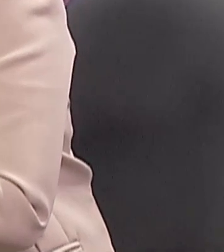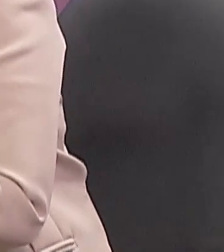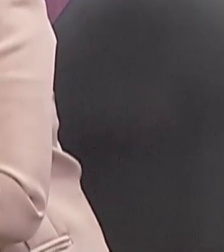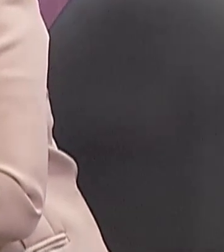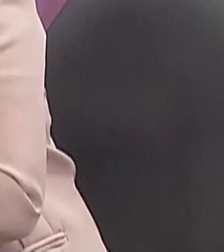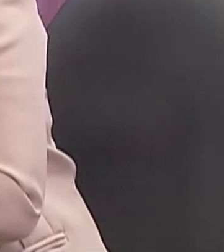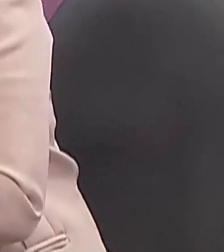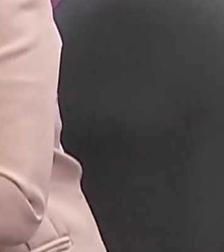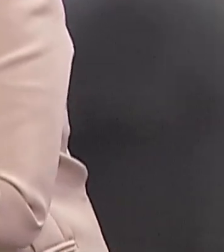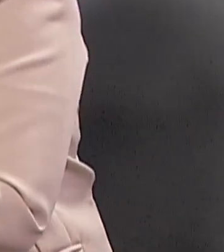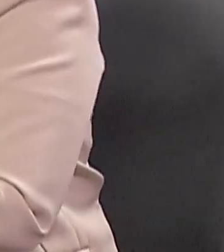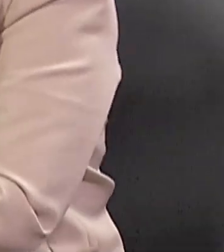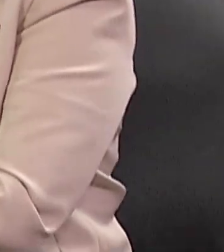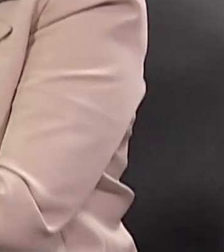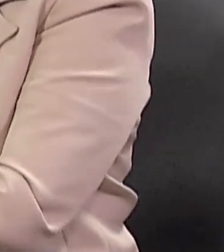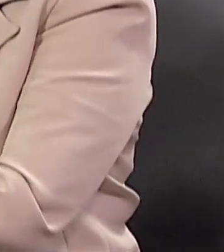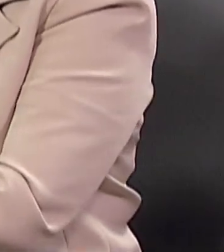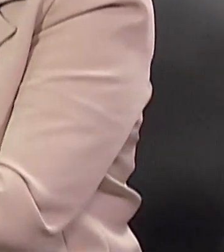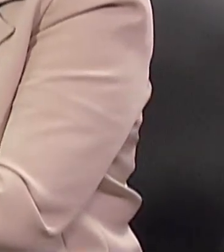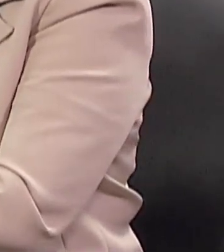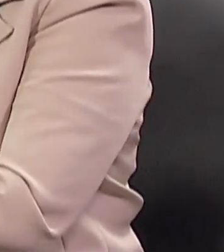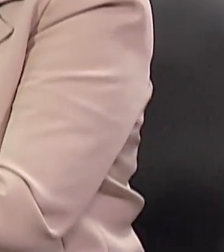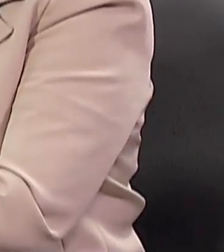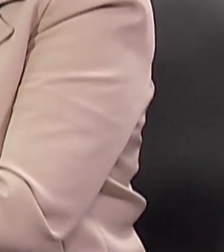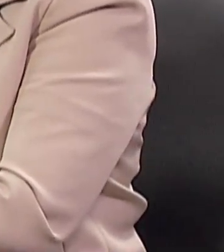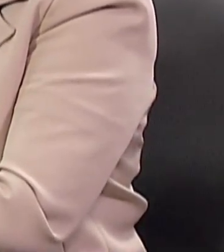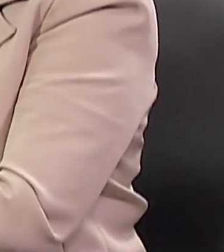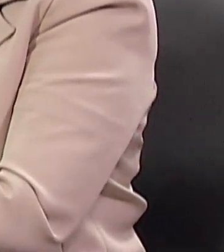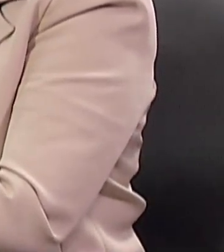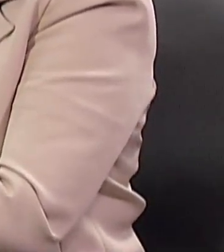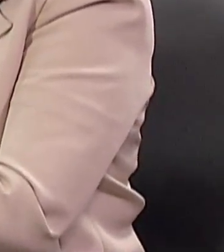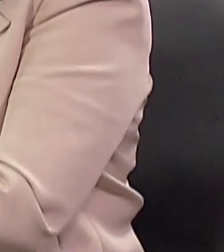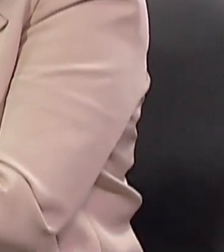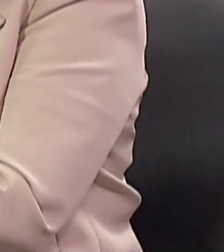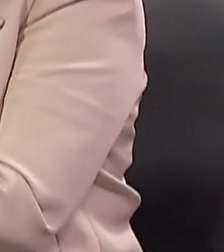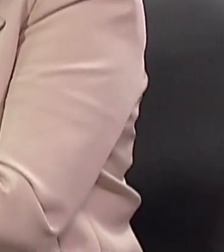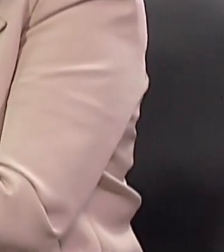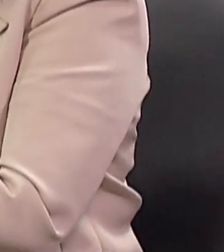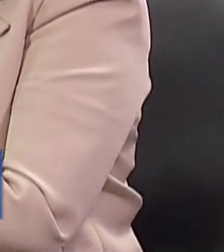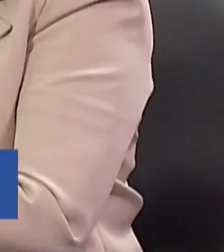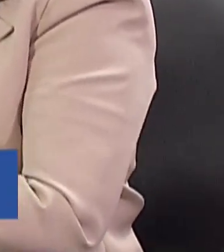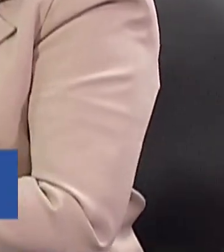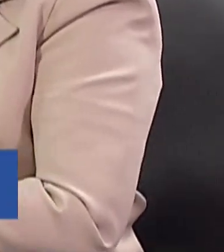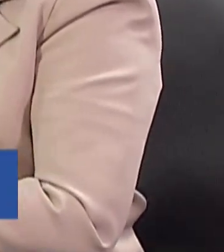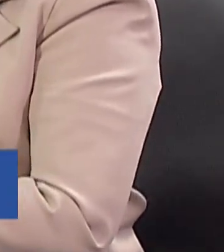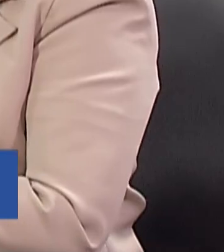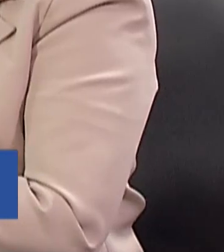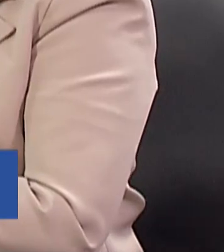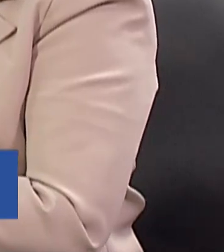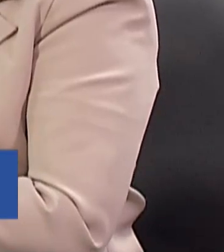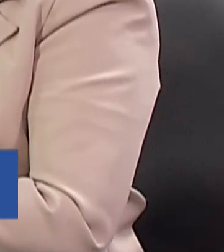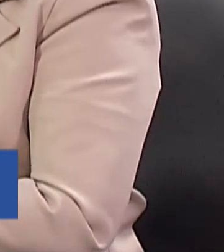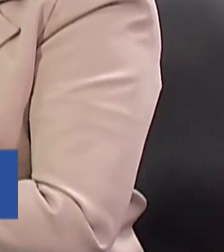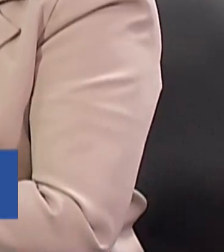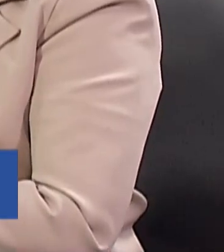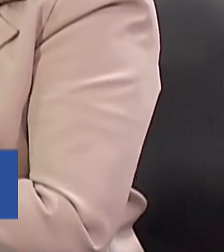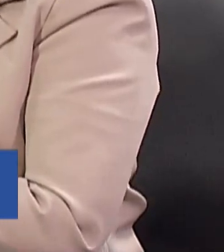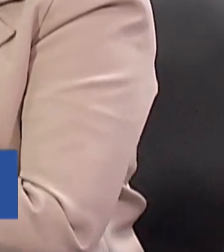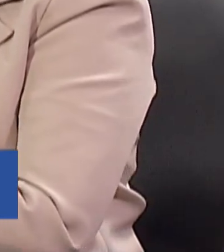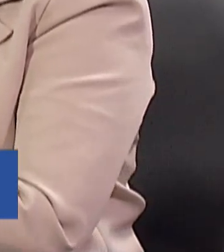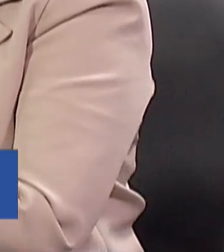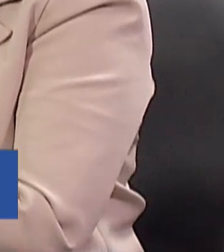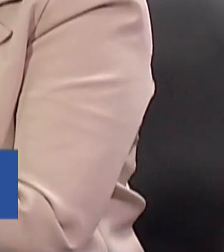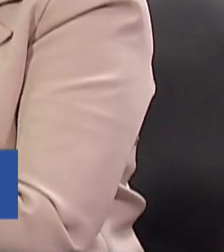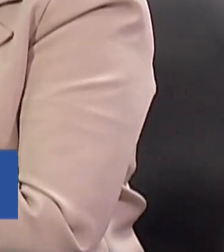Olá, muito bom dia para você que está acompanhando a programação da TV Alemes. E para quem está nessa sexta-feira pela manhã acompanhando a gente ao